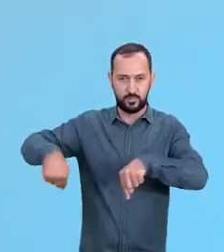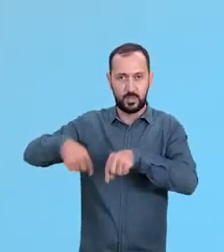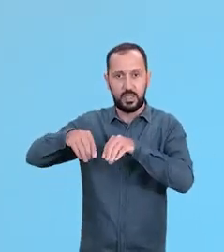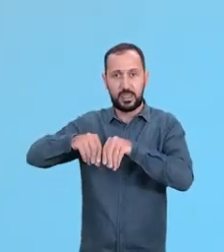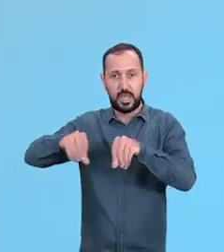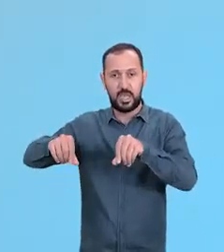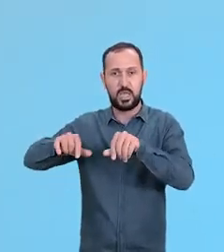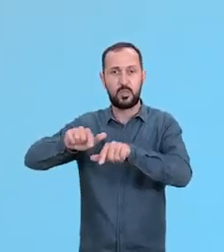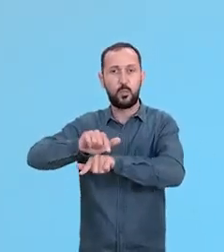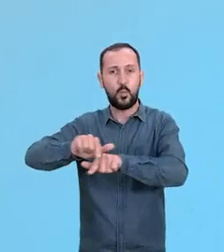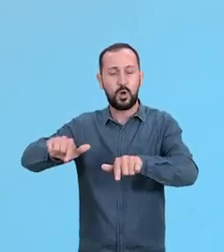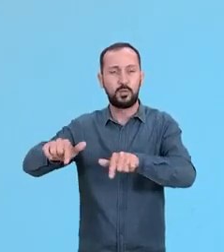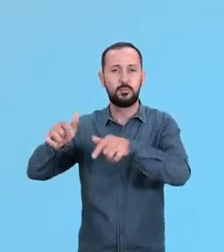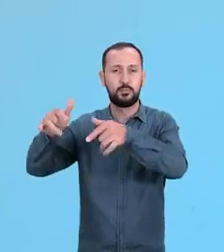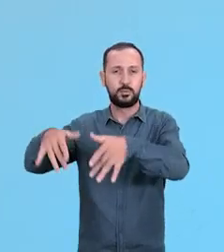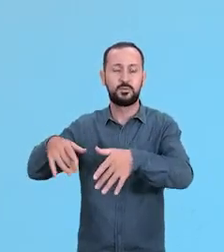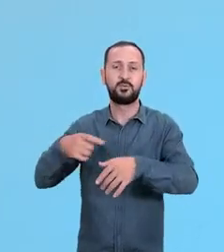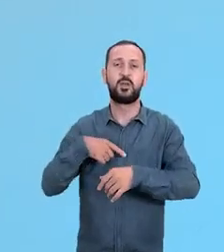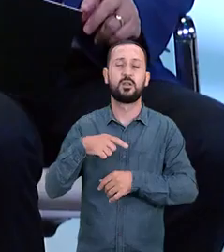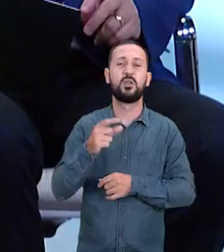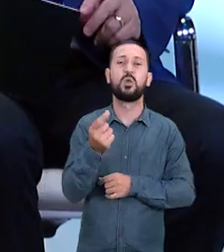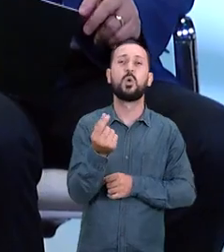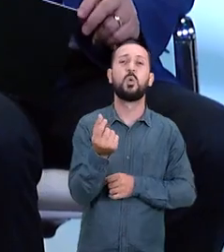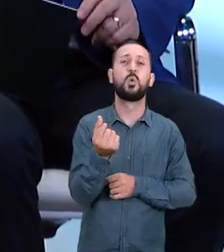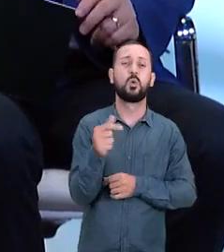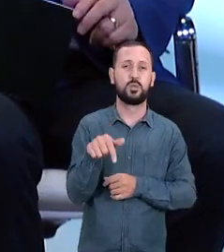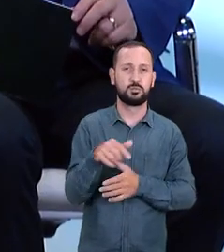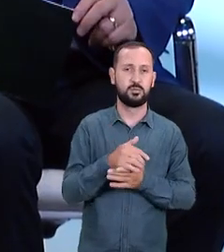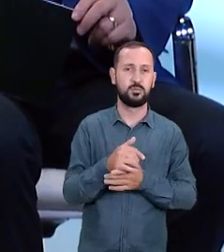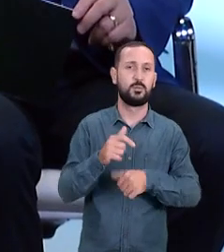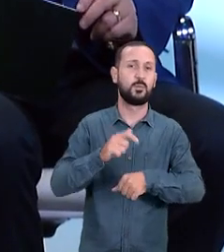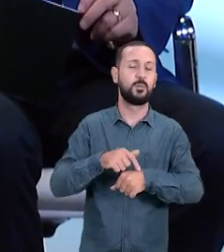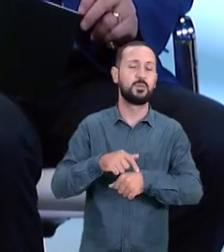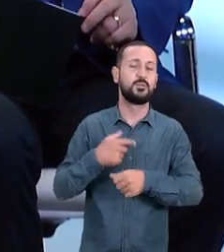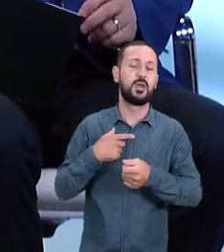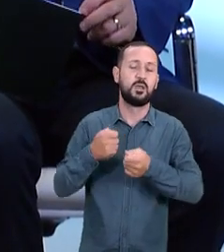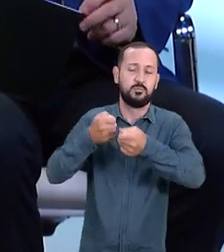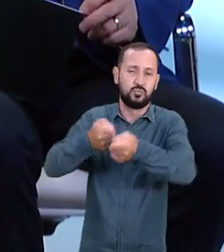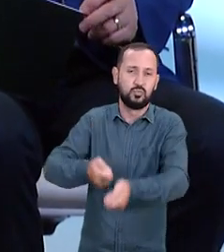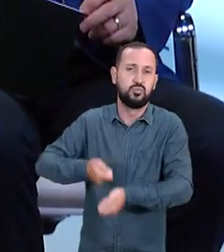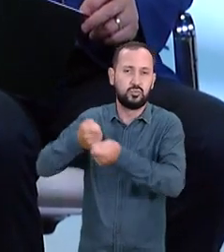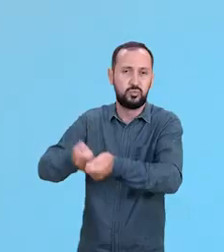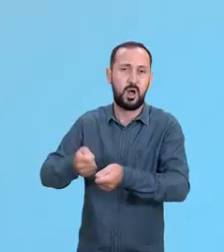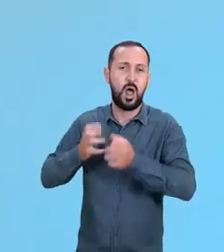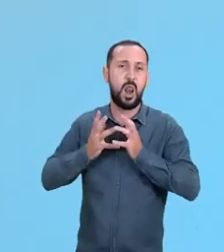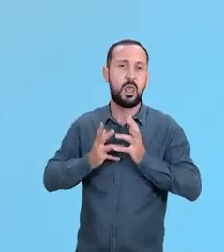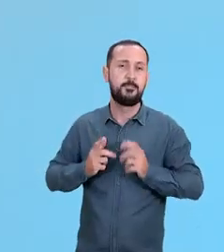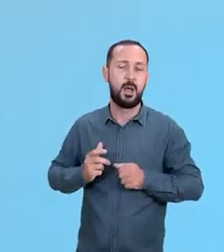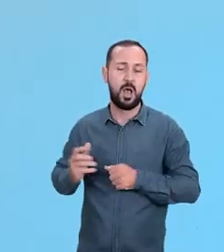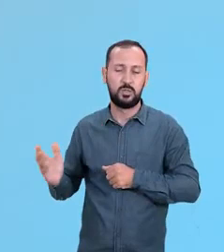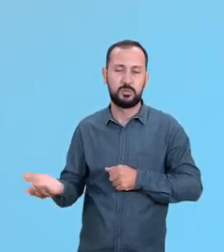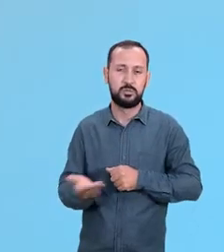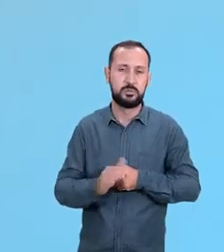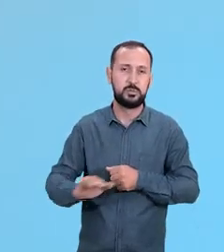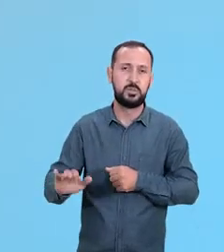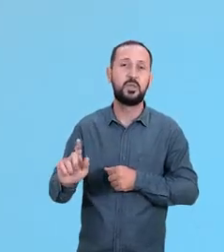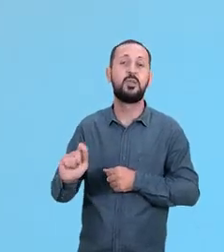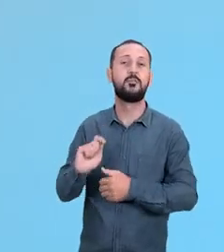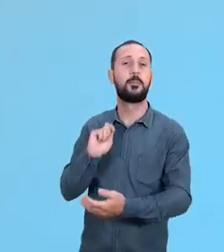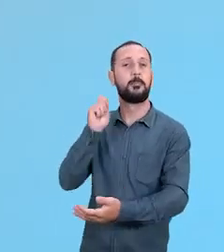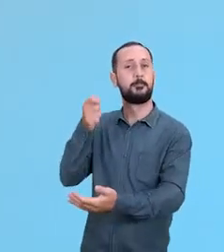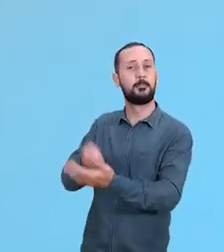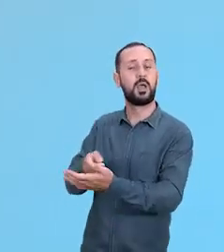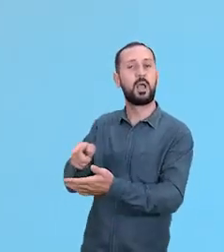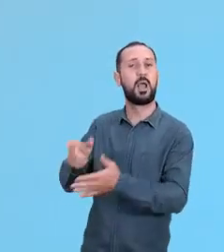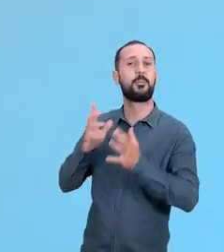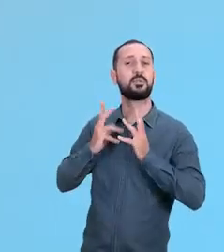né, se fala em custo. Quando você vai limpar um terreno, quem vai pagar por